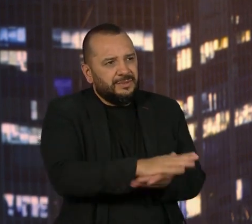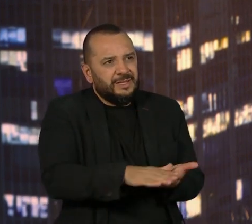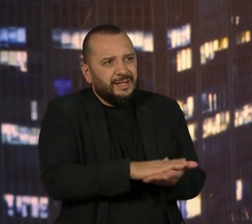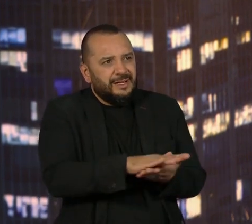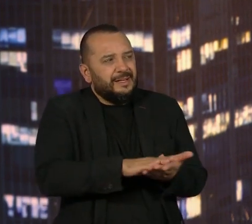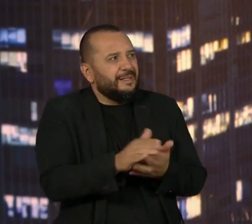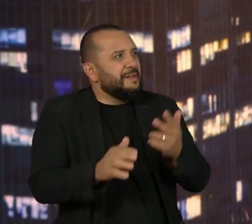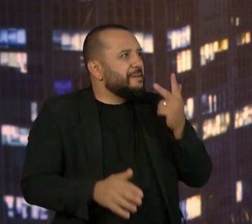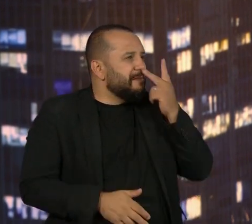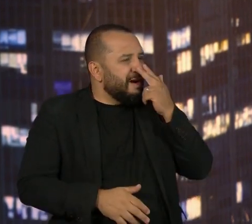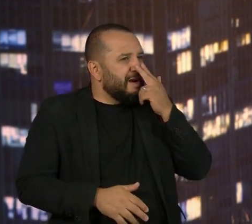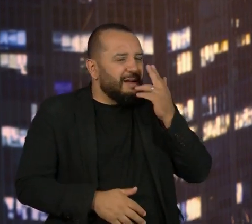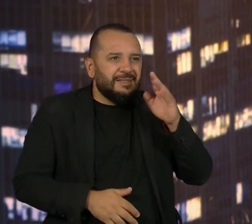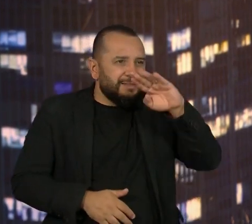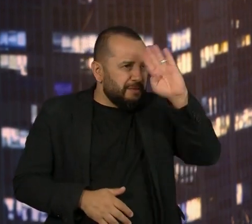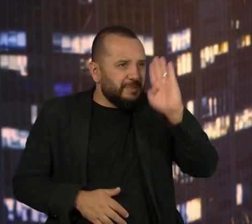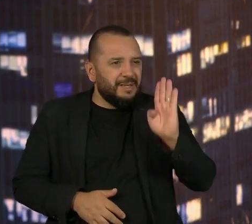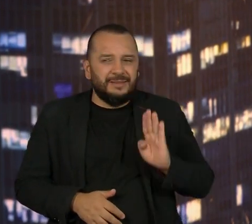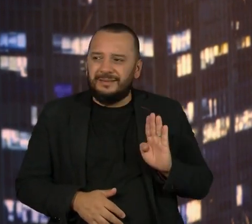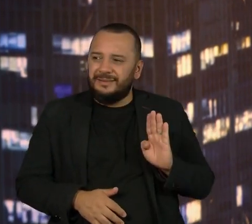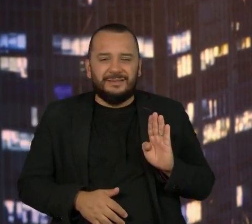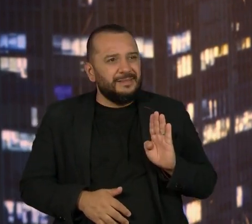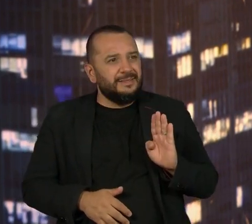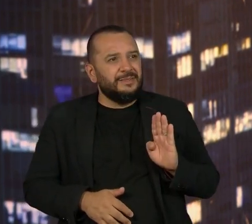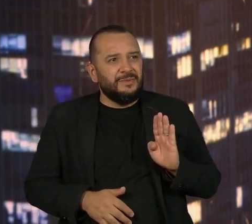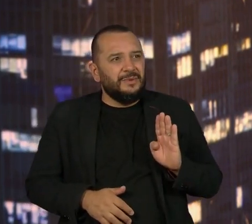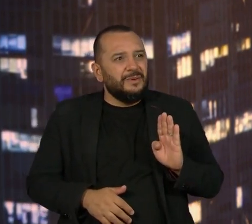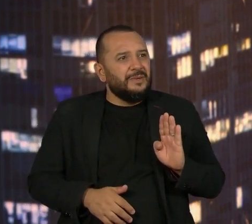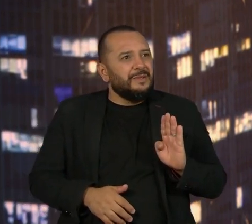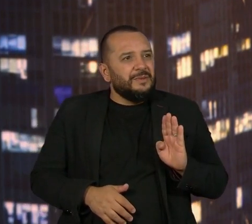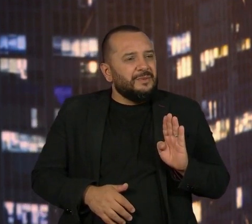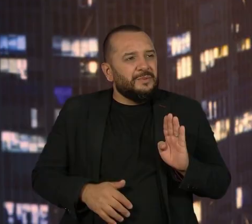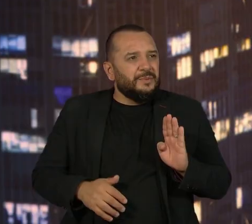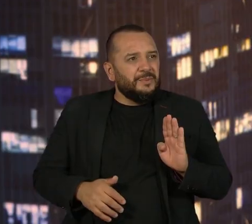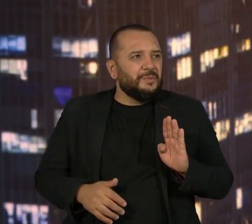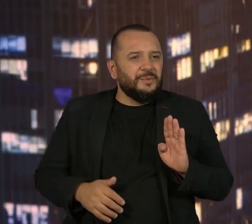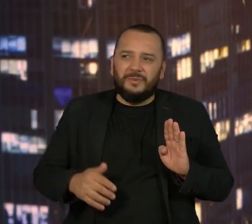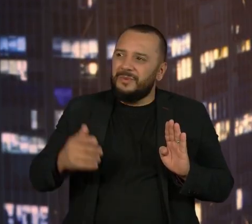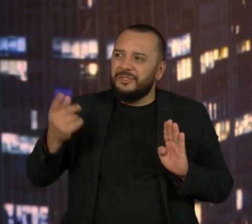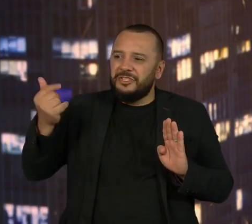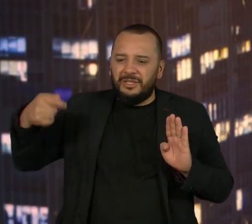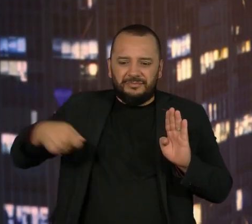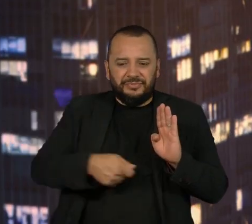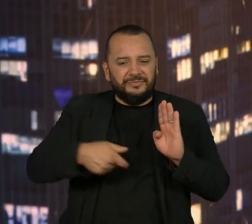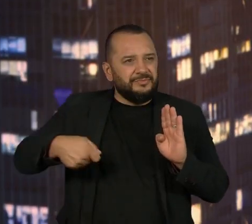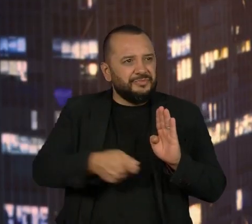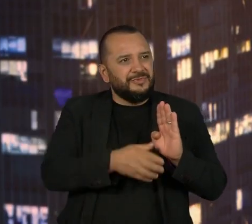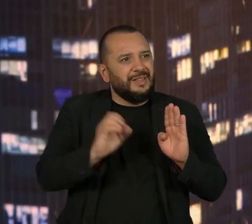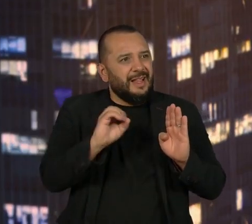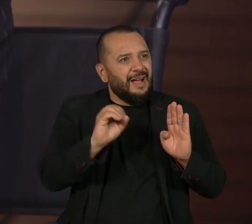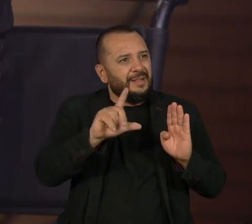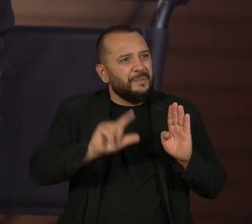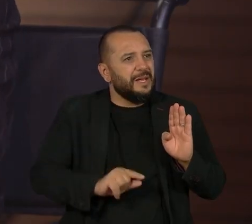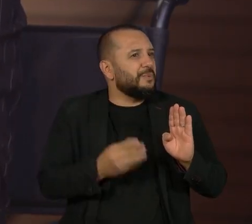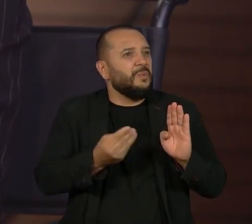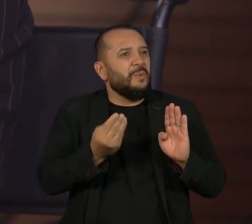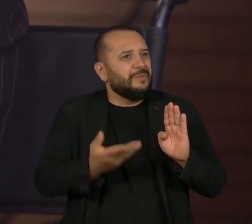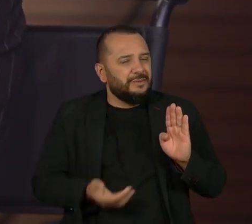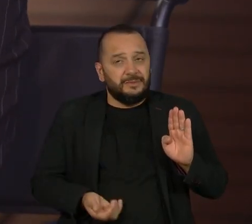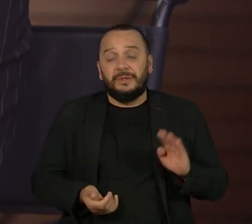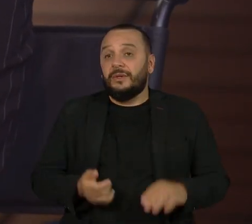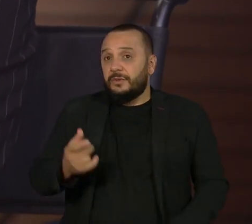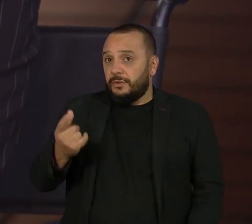fica menos elegível para receber esses recursos? Como é que funciona a distribuição desse dinheiro? O